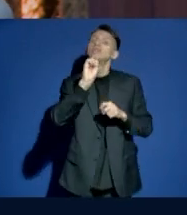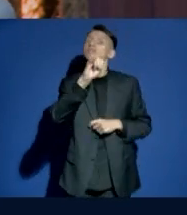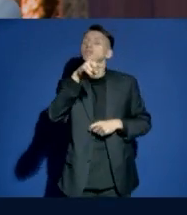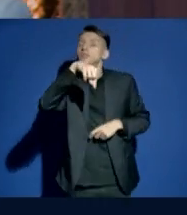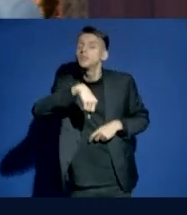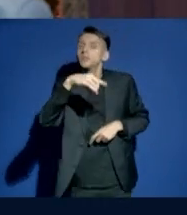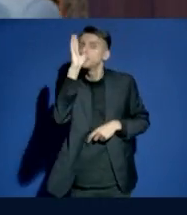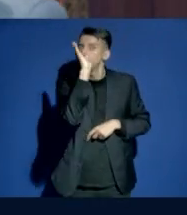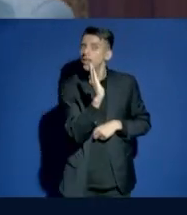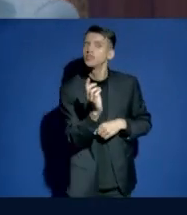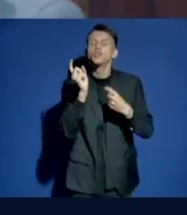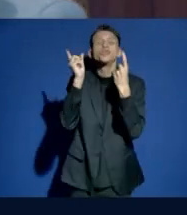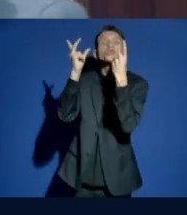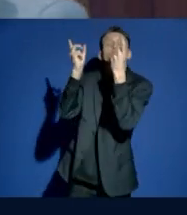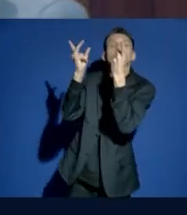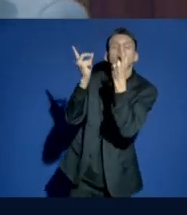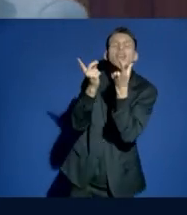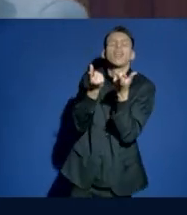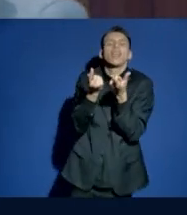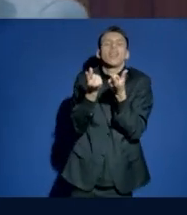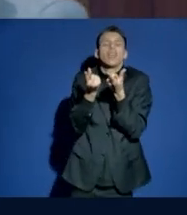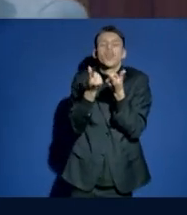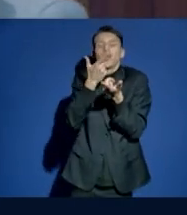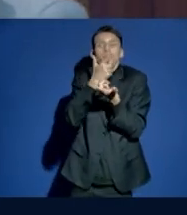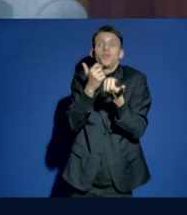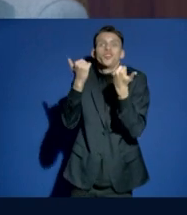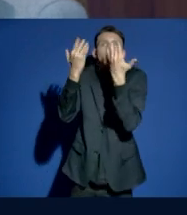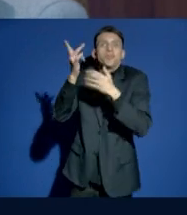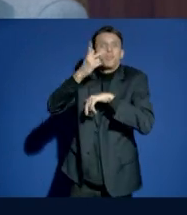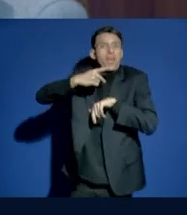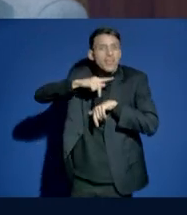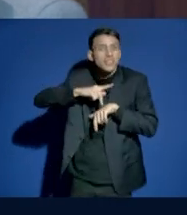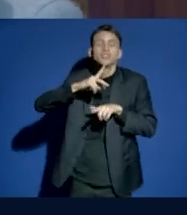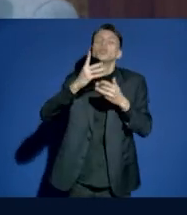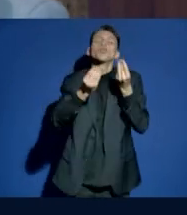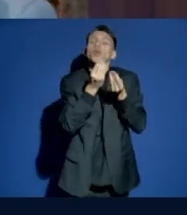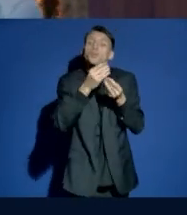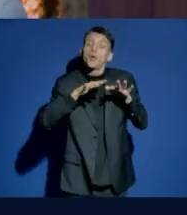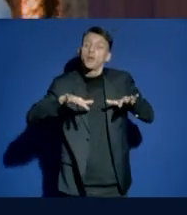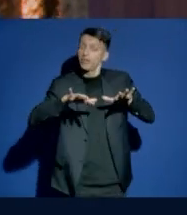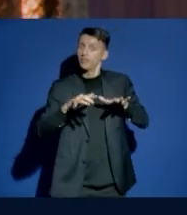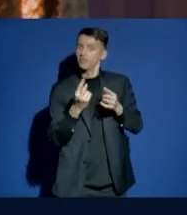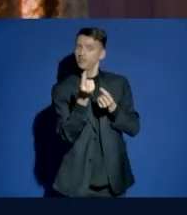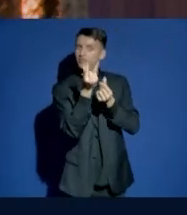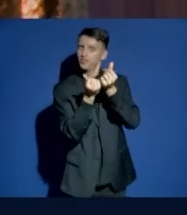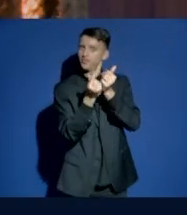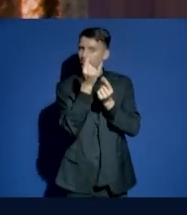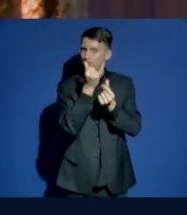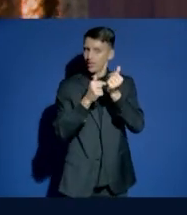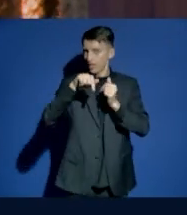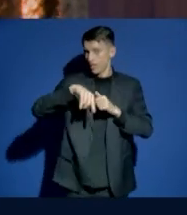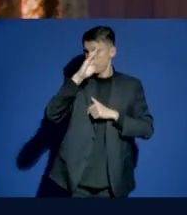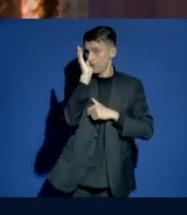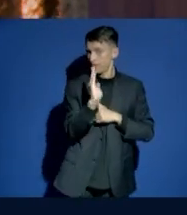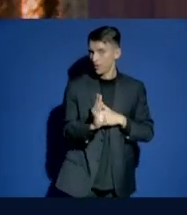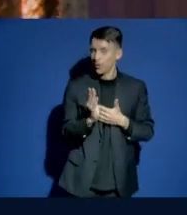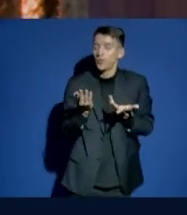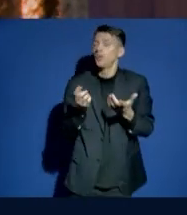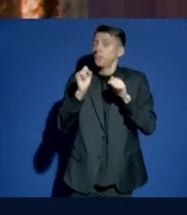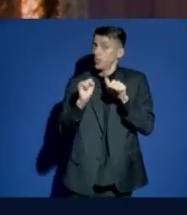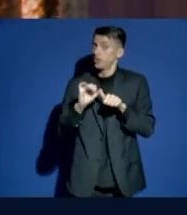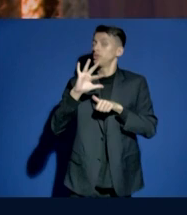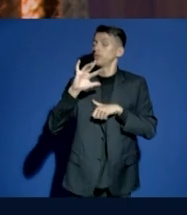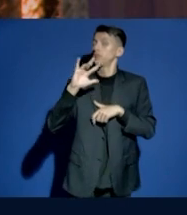nas suas exportações nos seus mercados internos se algo que é mais ou menos previsível que em algum momento possa